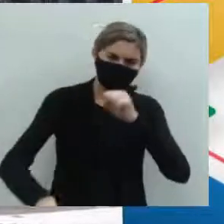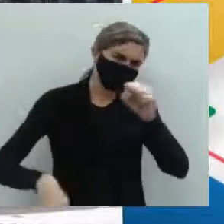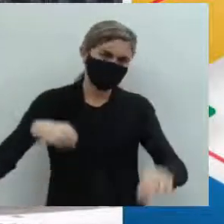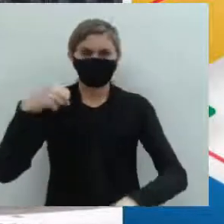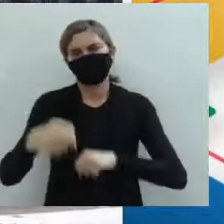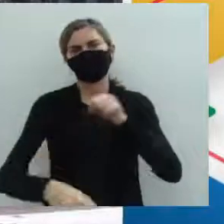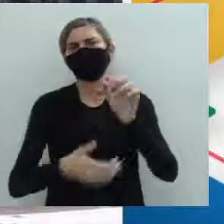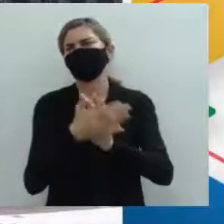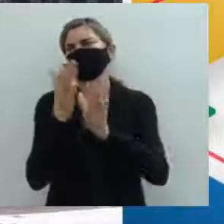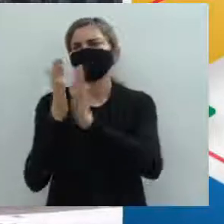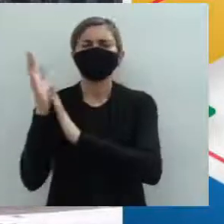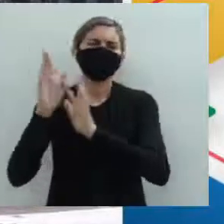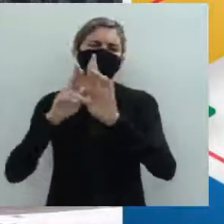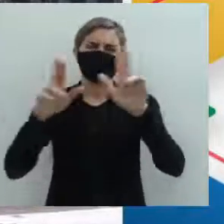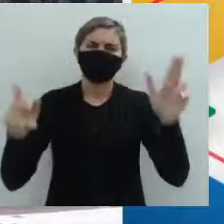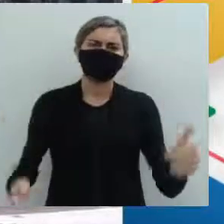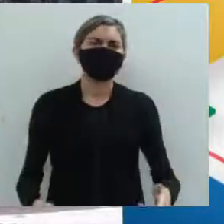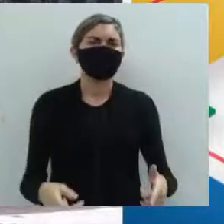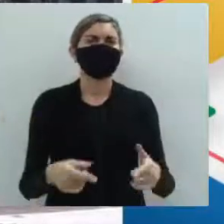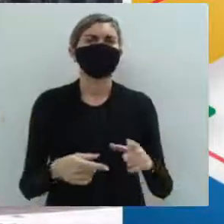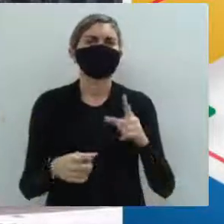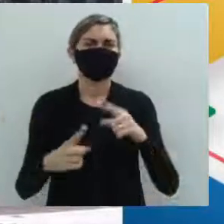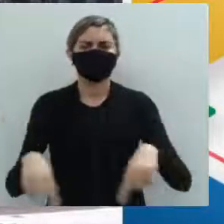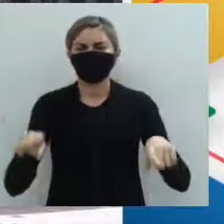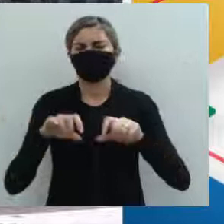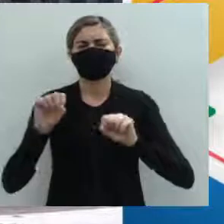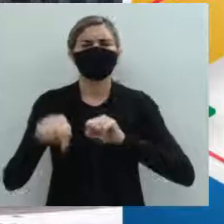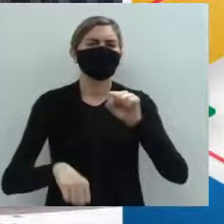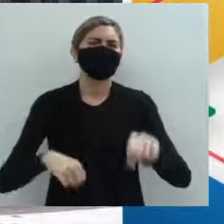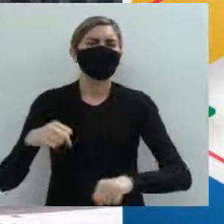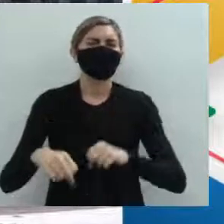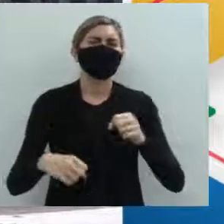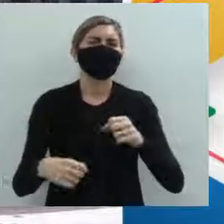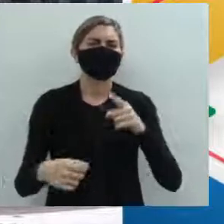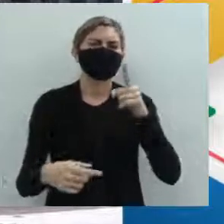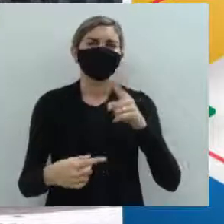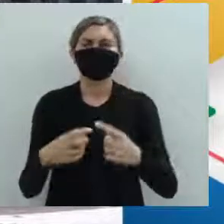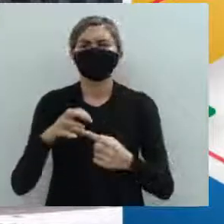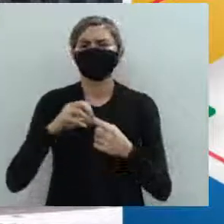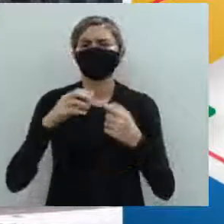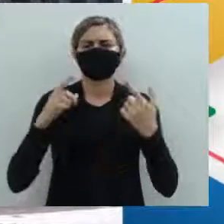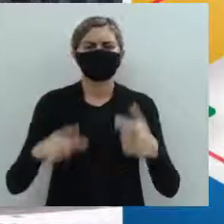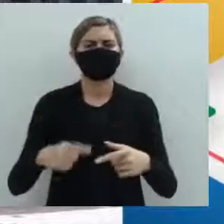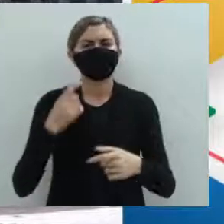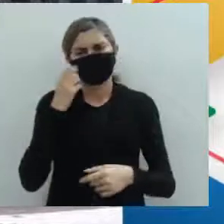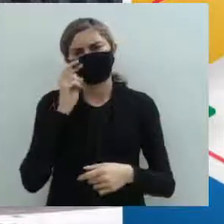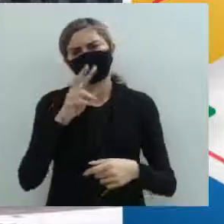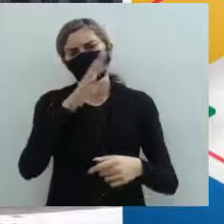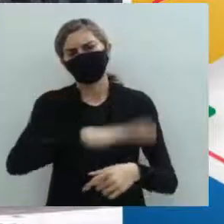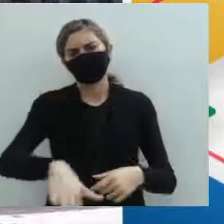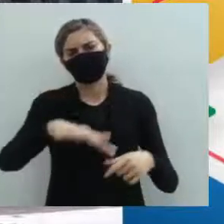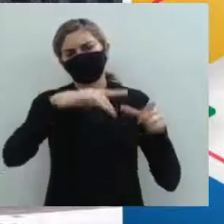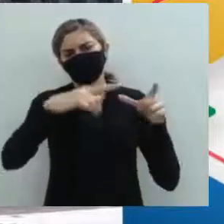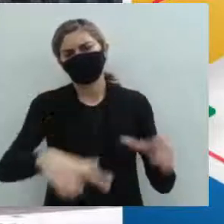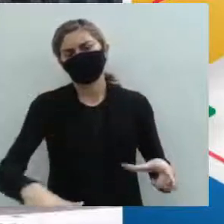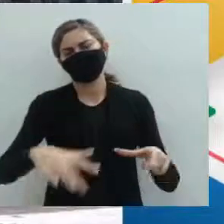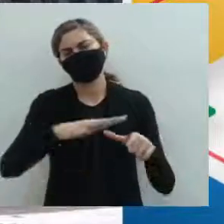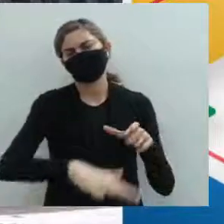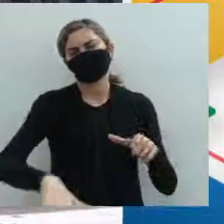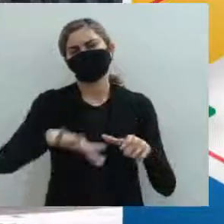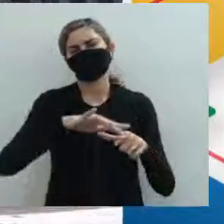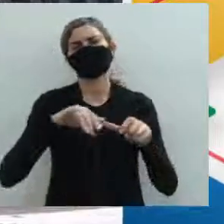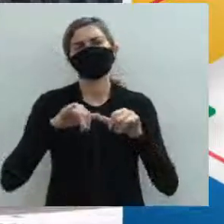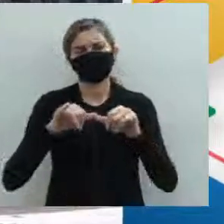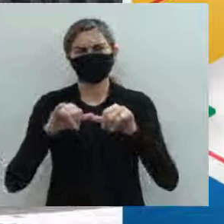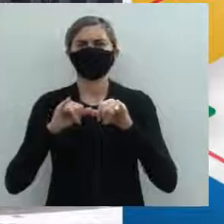entrega só, você faz várias entregas de uma vez, rodando na bicicleta. E o único lugar que eu vi que tinha um espaço para esse pessoal foi